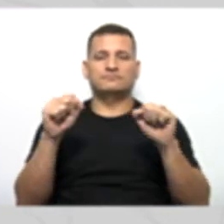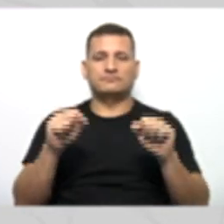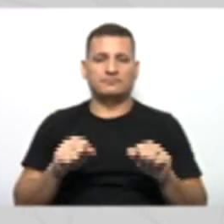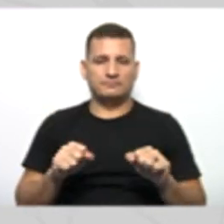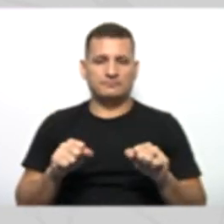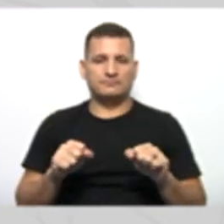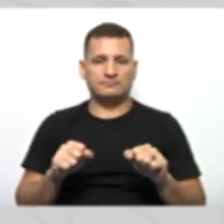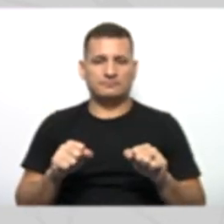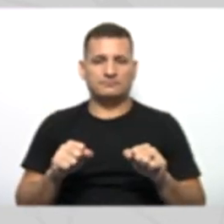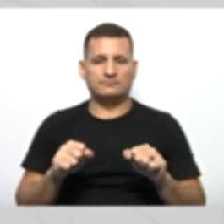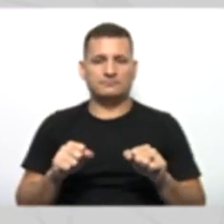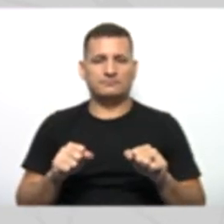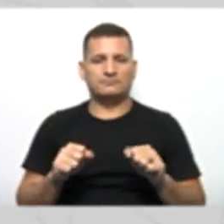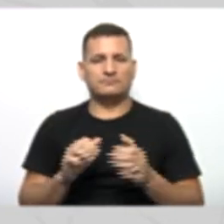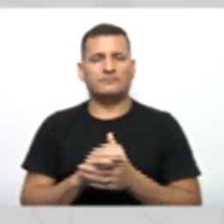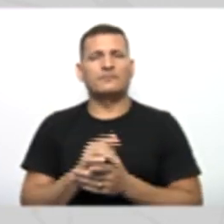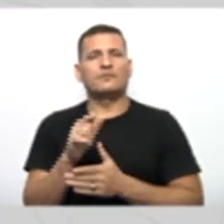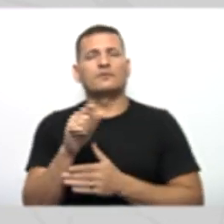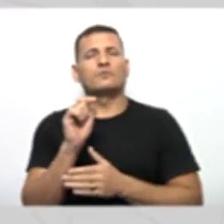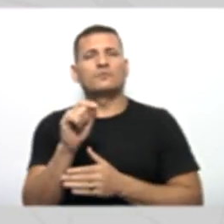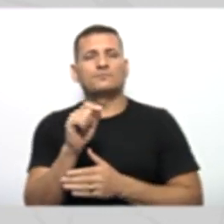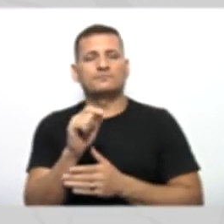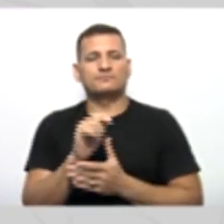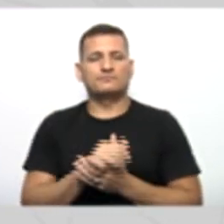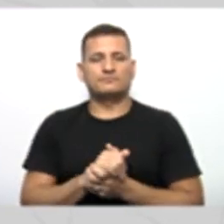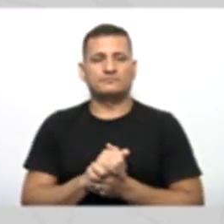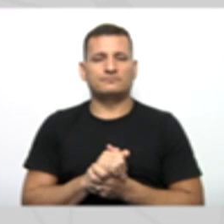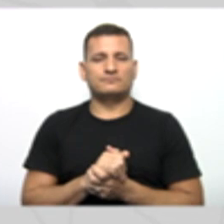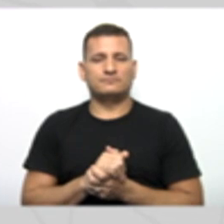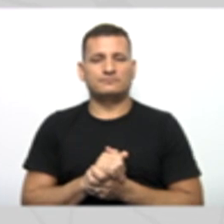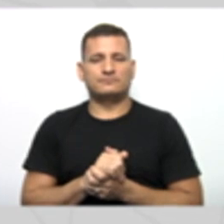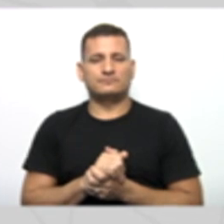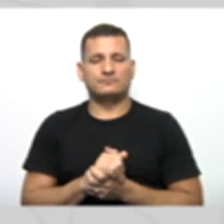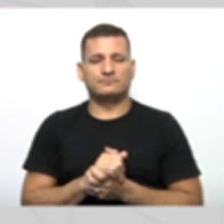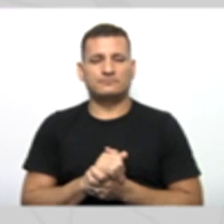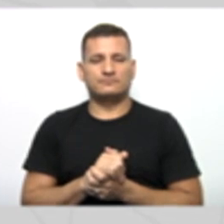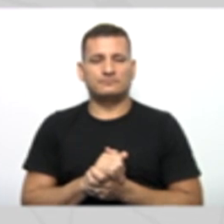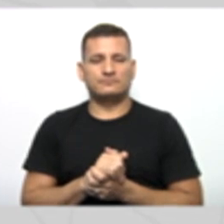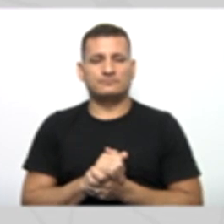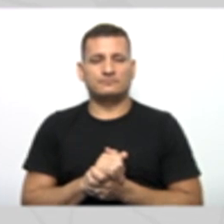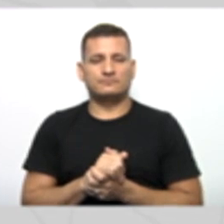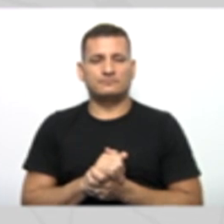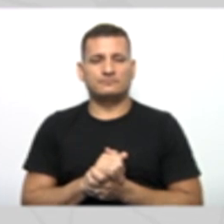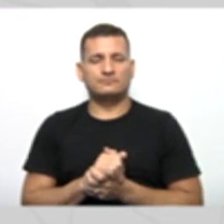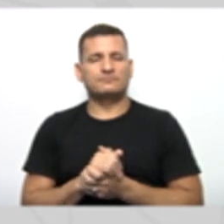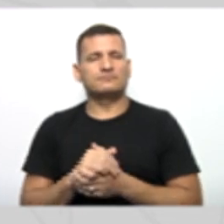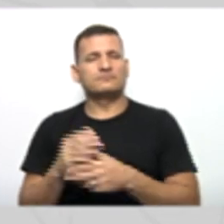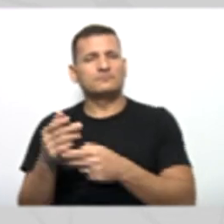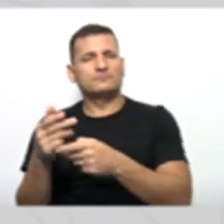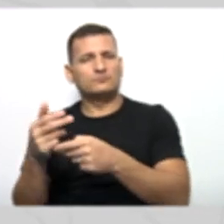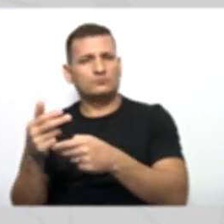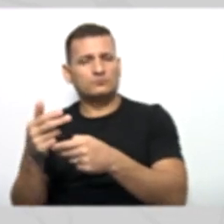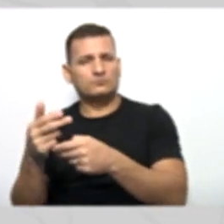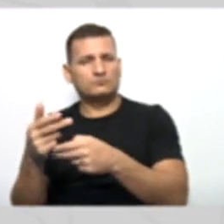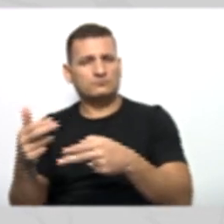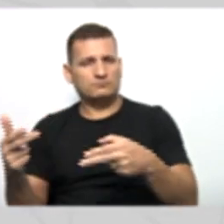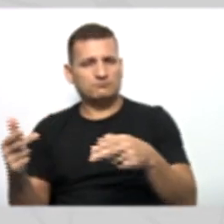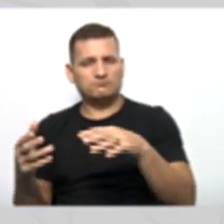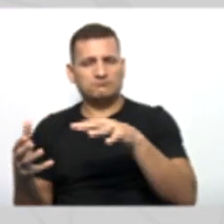software. Esta é a alternativa D. O que é isso daí, gente? Ó, uma coisa do mundo real possível